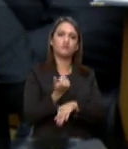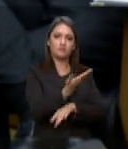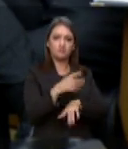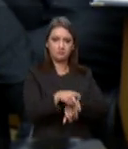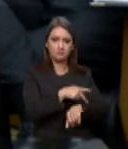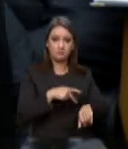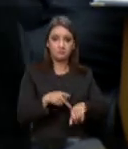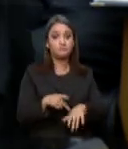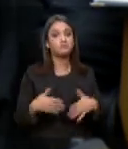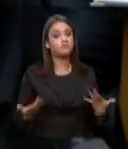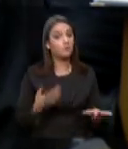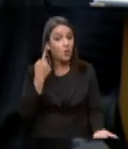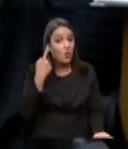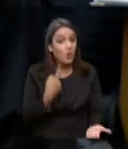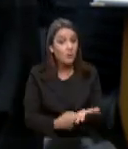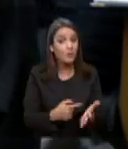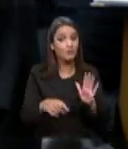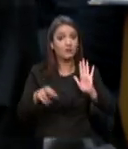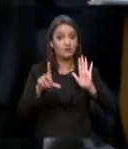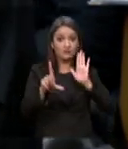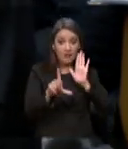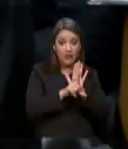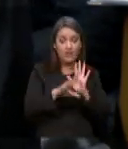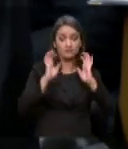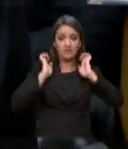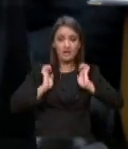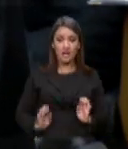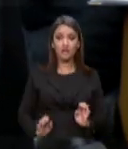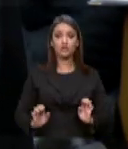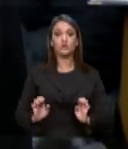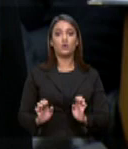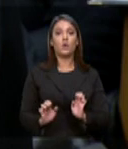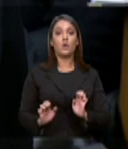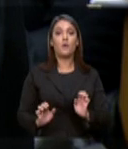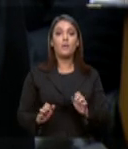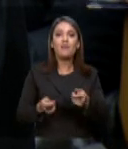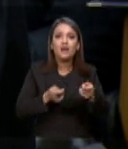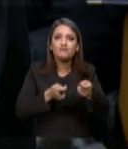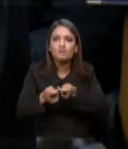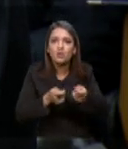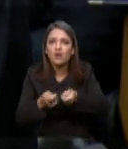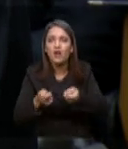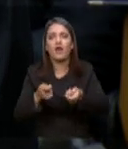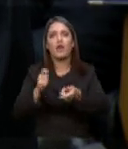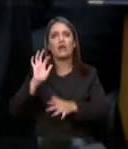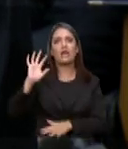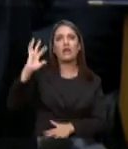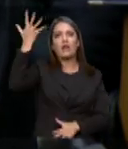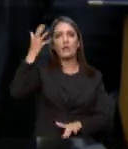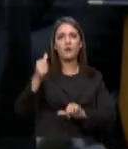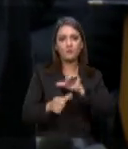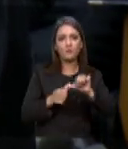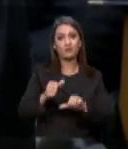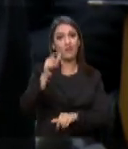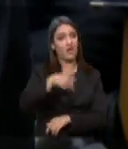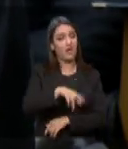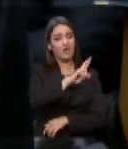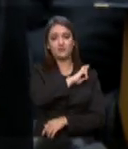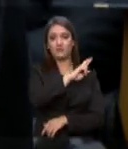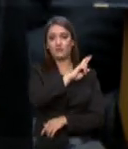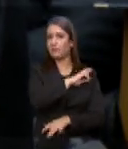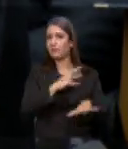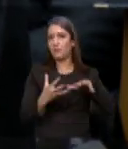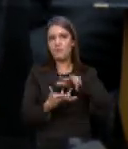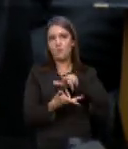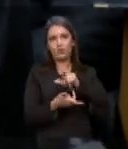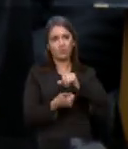internacional. O compromisso normativo e ético para combater as mudanças climáticas é uma tarefa de responsabilidade